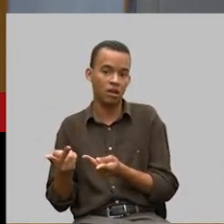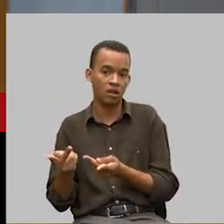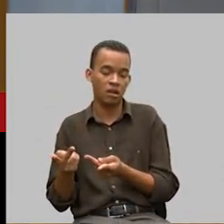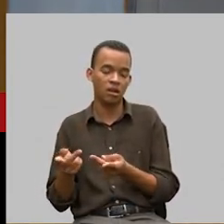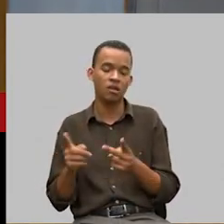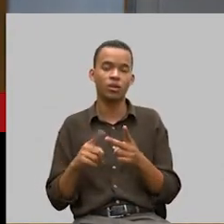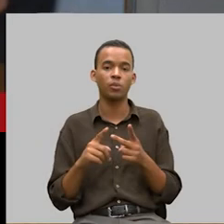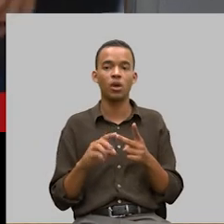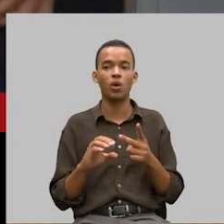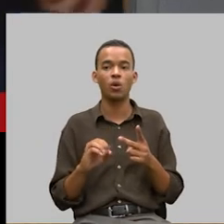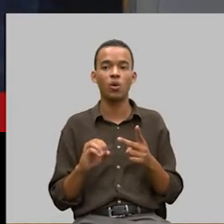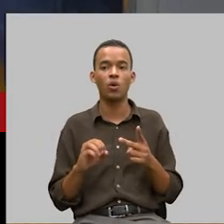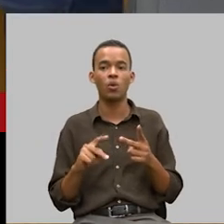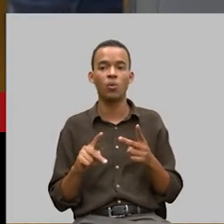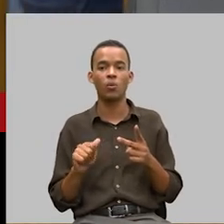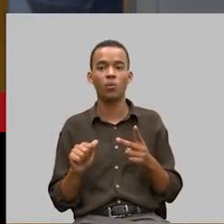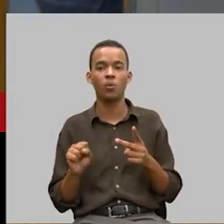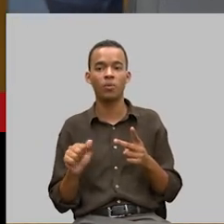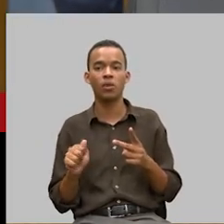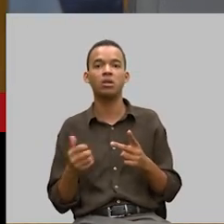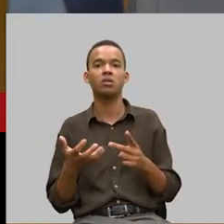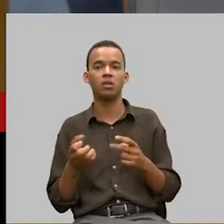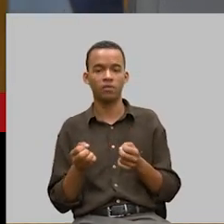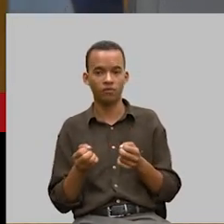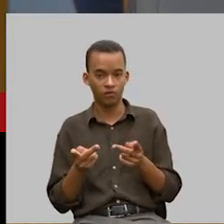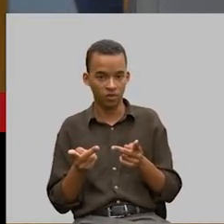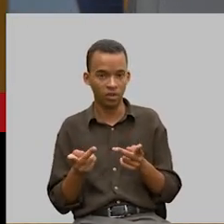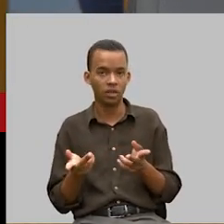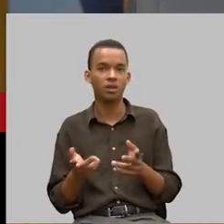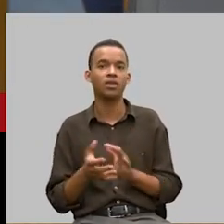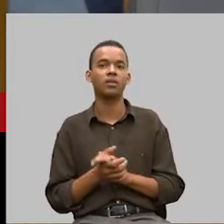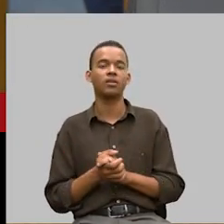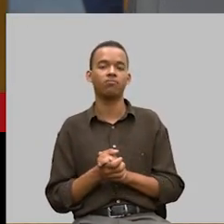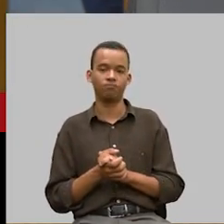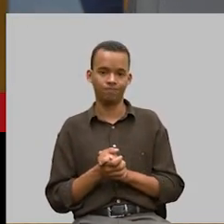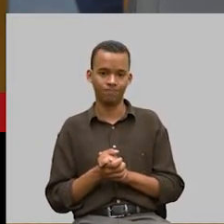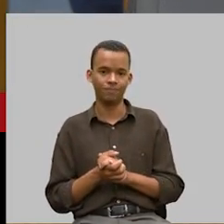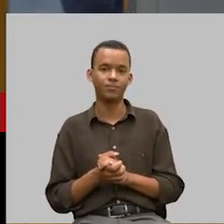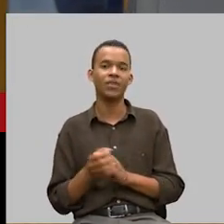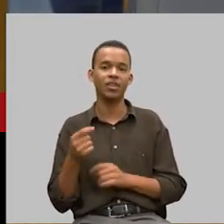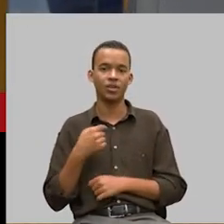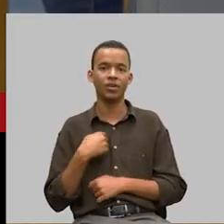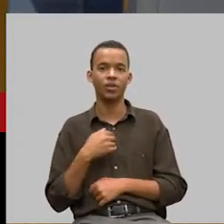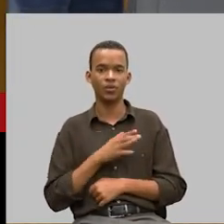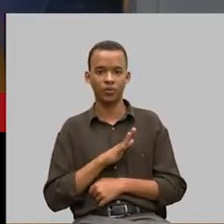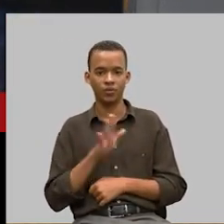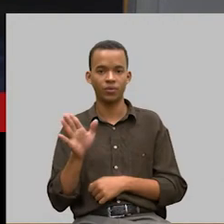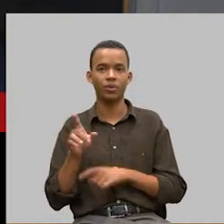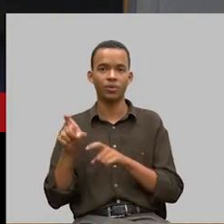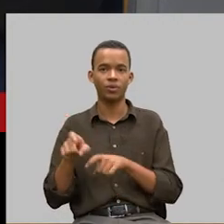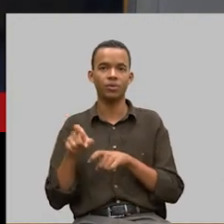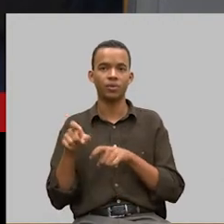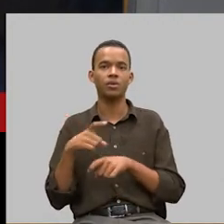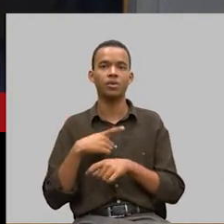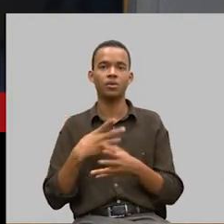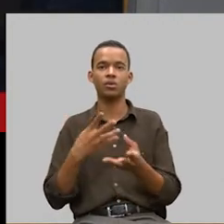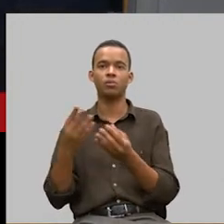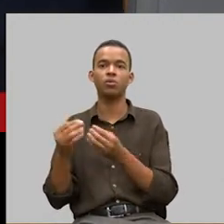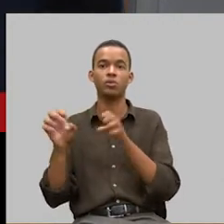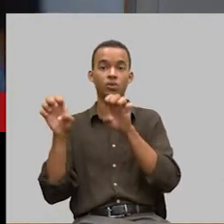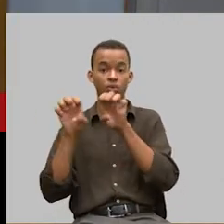fornecimento de água na região de vocês tem COPASA porque eu fui lá em São Francisco e vi que tem muita estrutura da Copasa